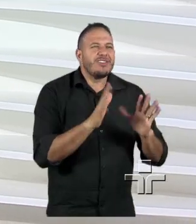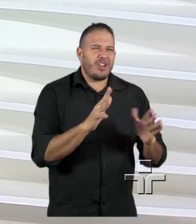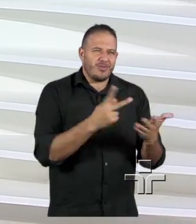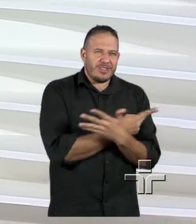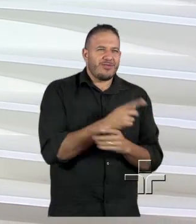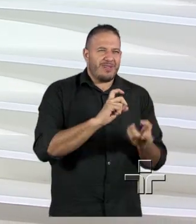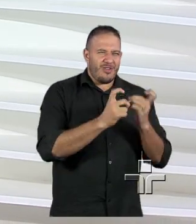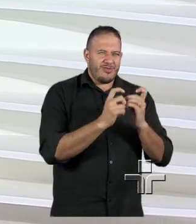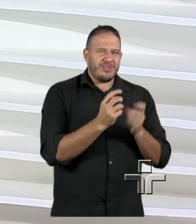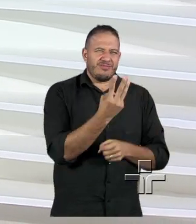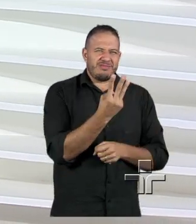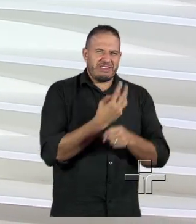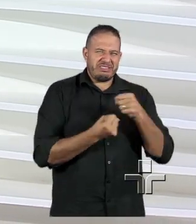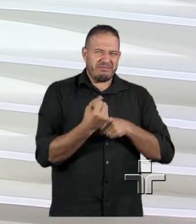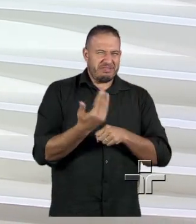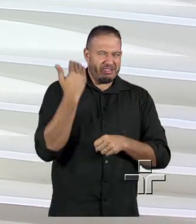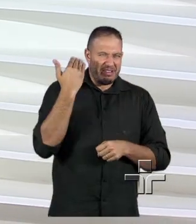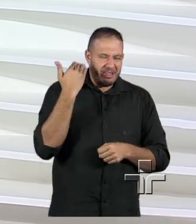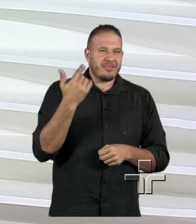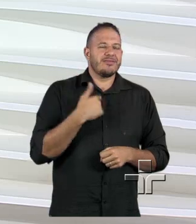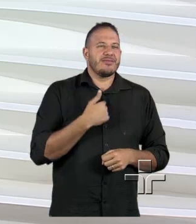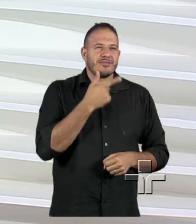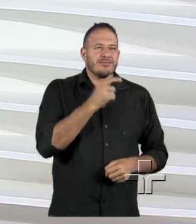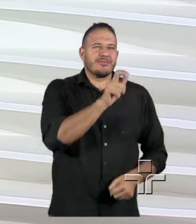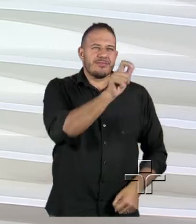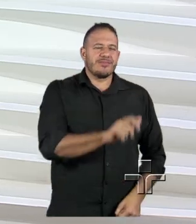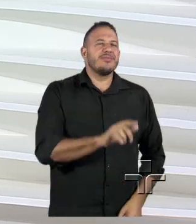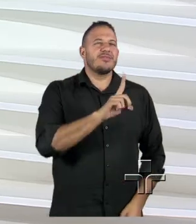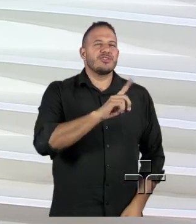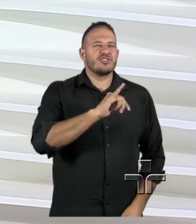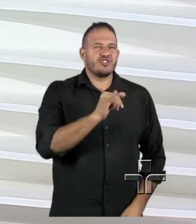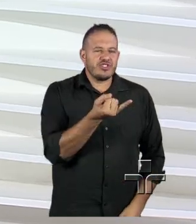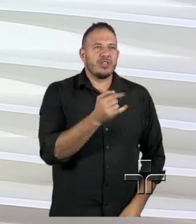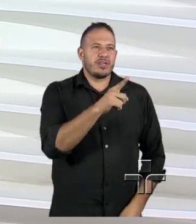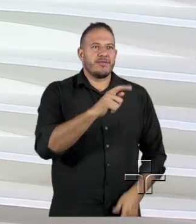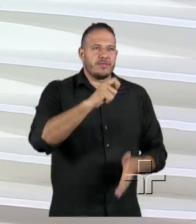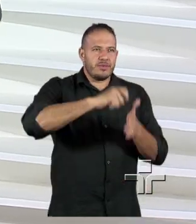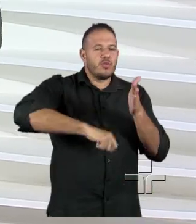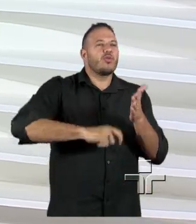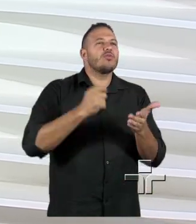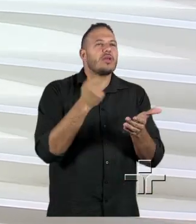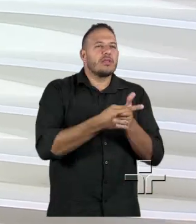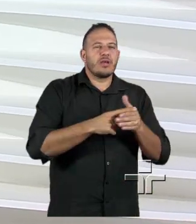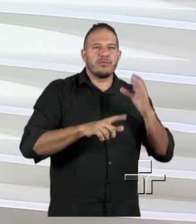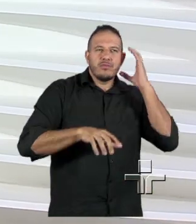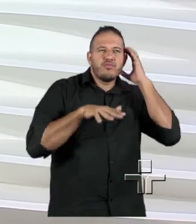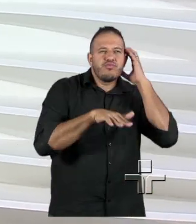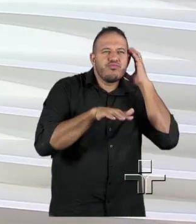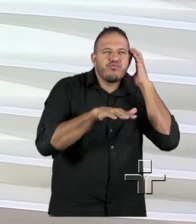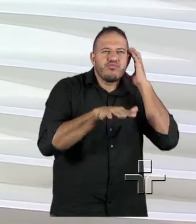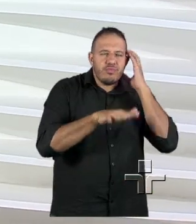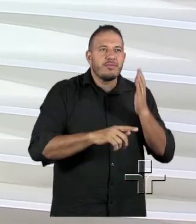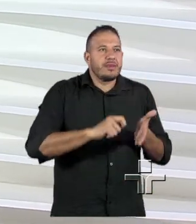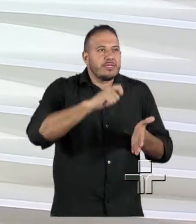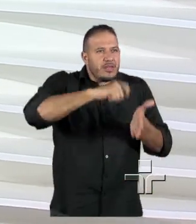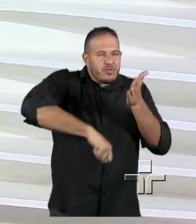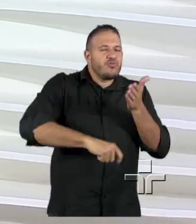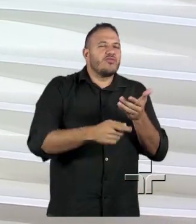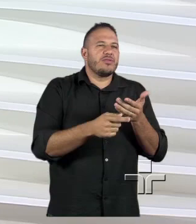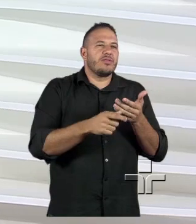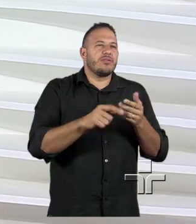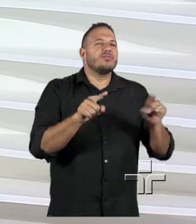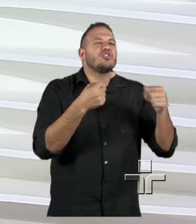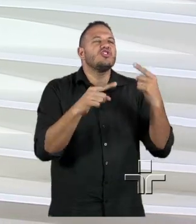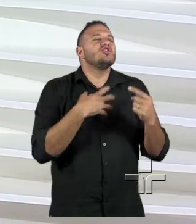3 anos atrás com um rapaz, um DJ, que estava sendo contratado para fazer as músicas. A gente tem uma assinatura musical nas lojas, quer dizer, o tipo